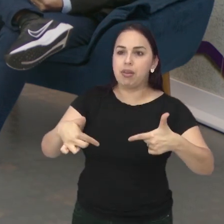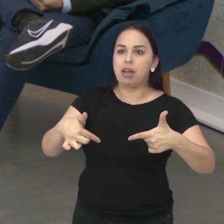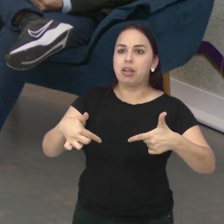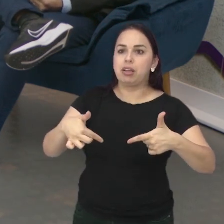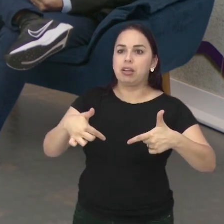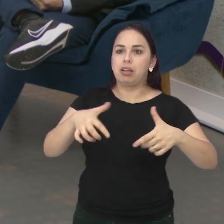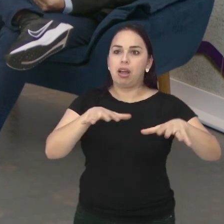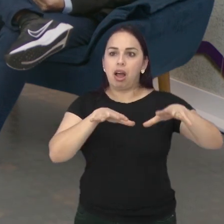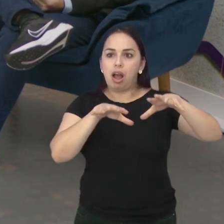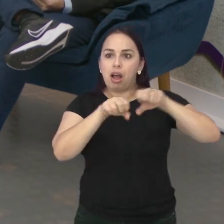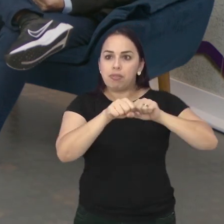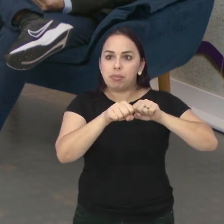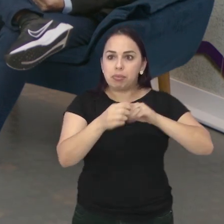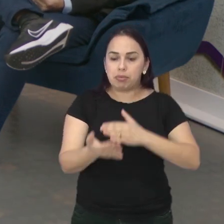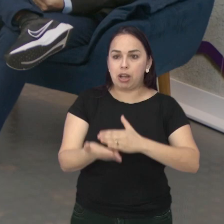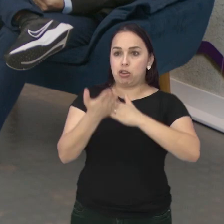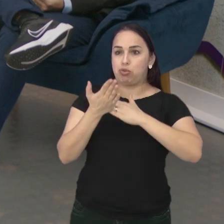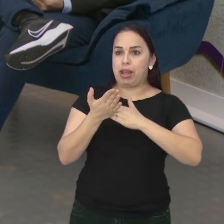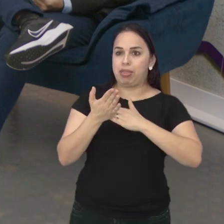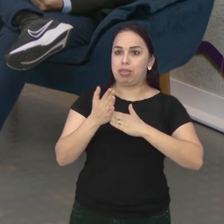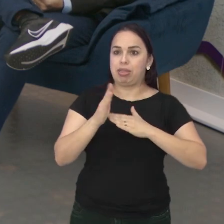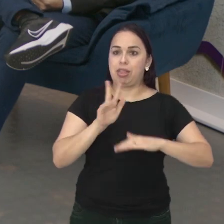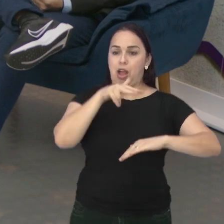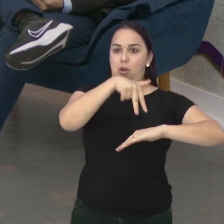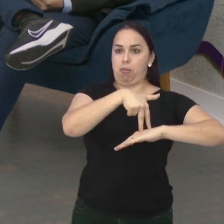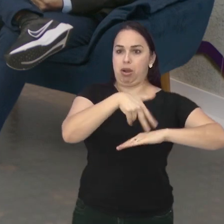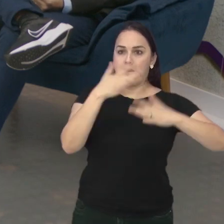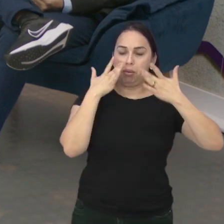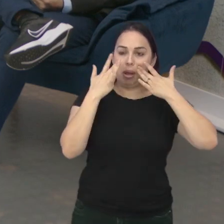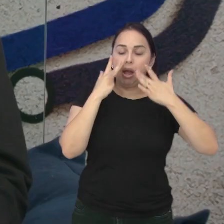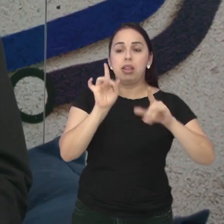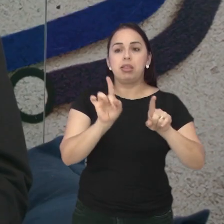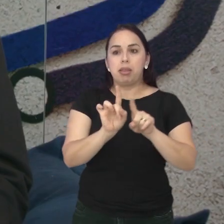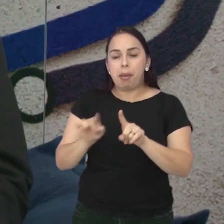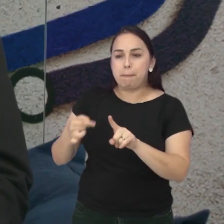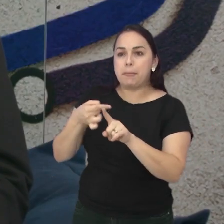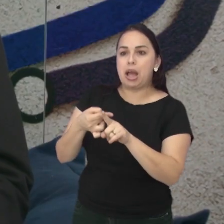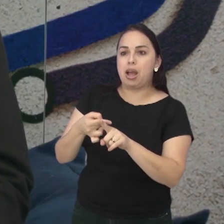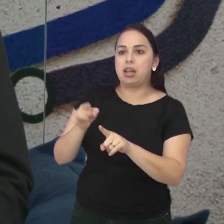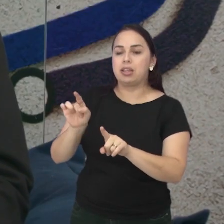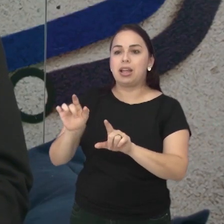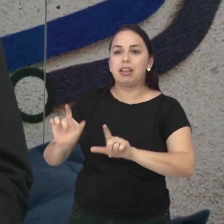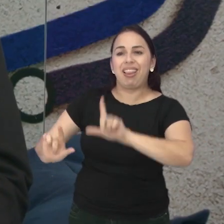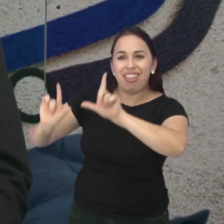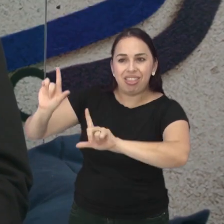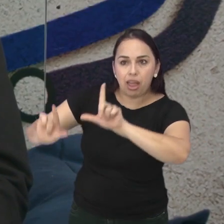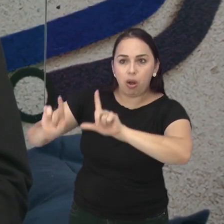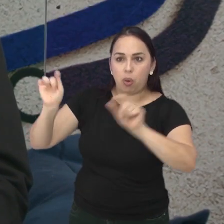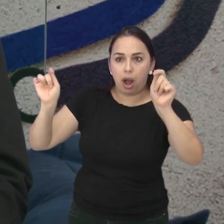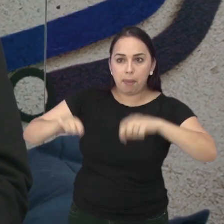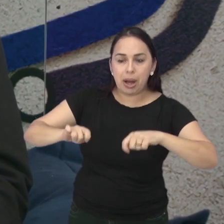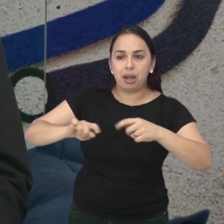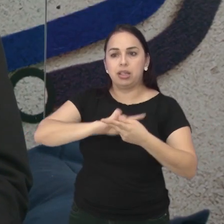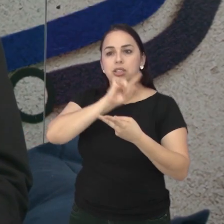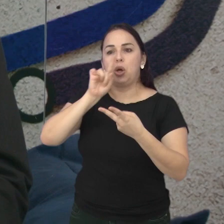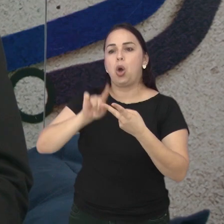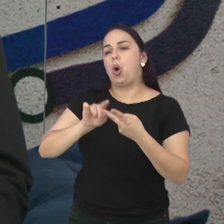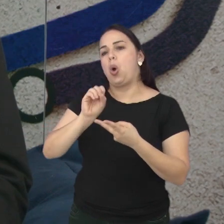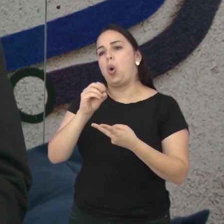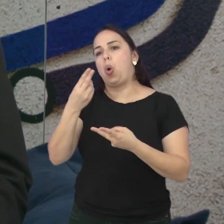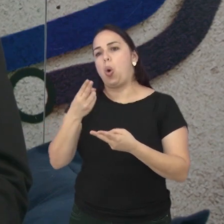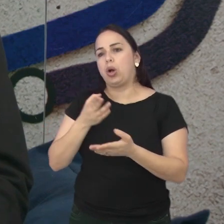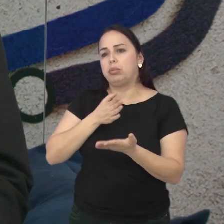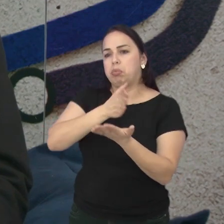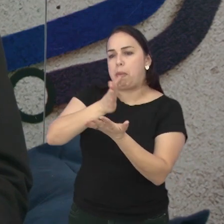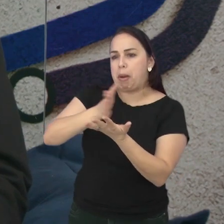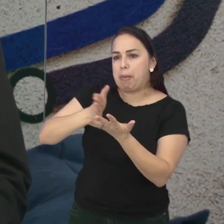formação, ela pode usar não só nos palcos, né? Ela pode usar em emissoras de TV, sim, ou em